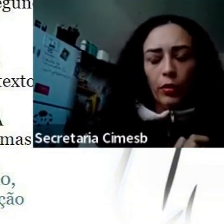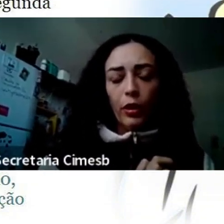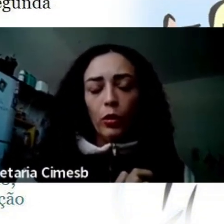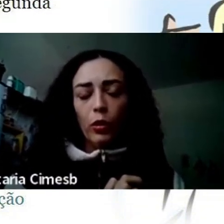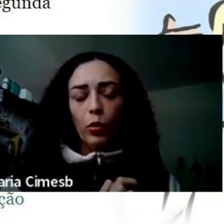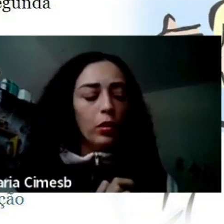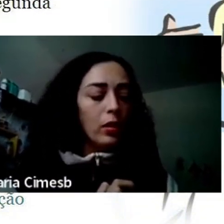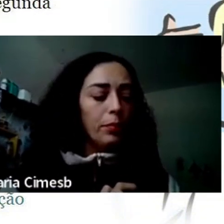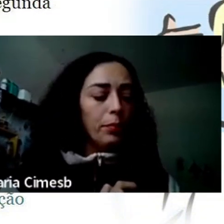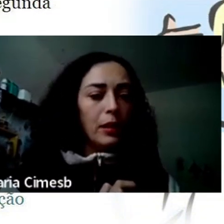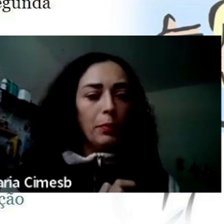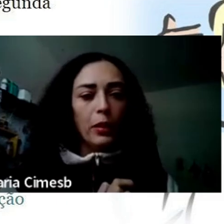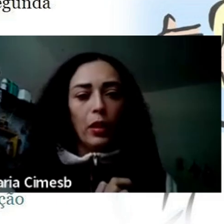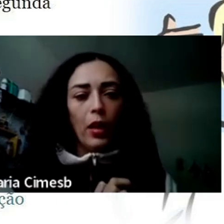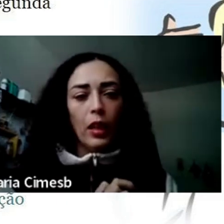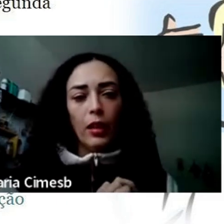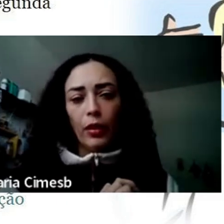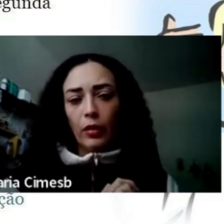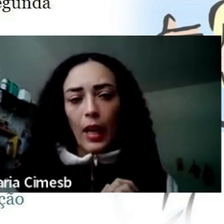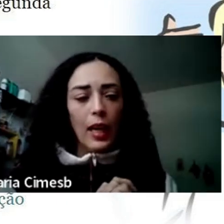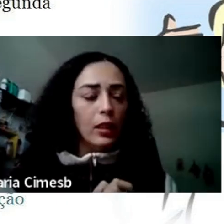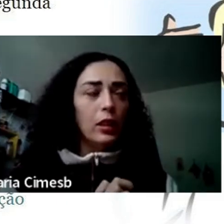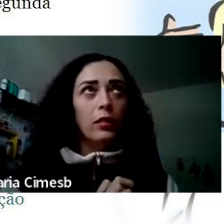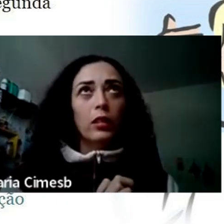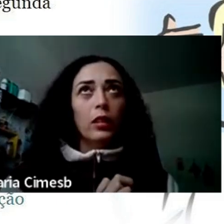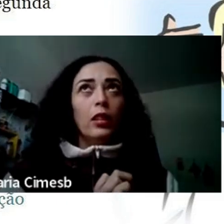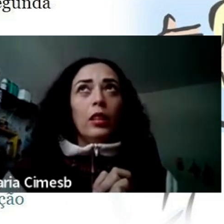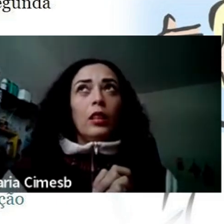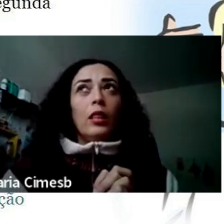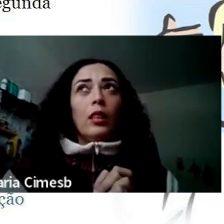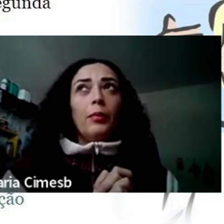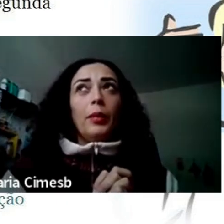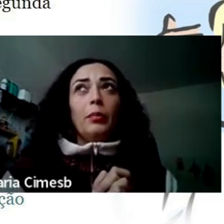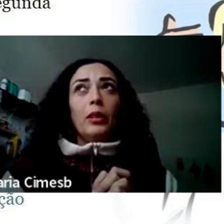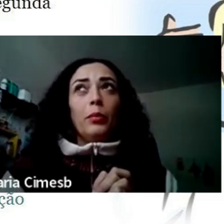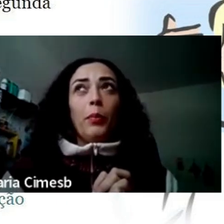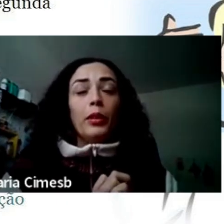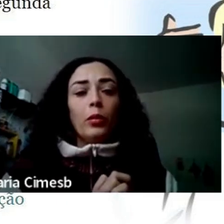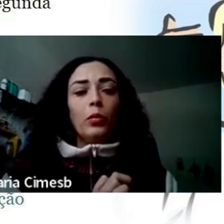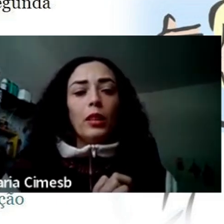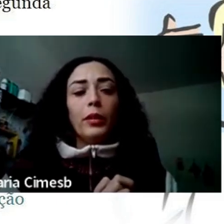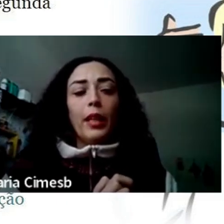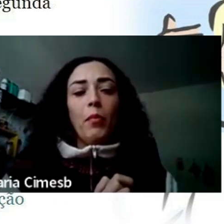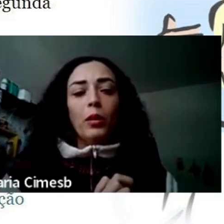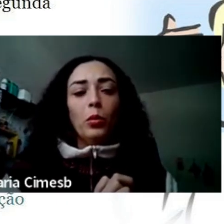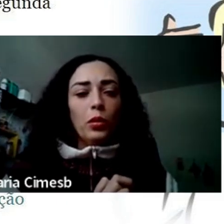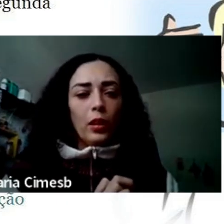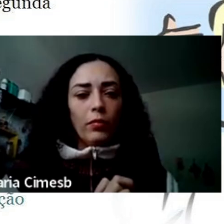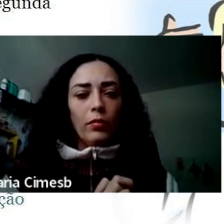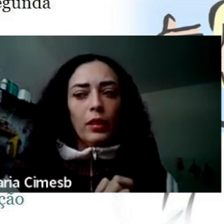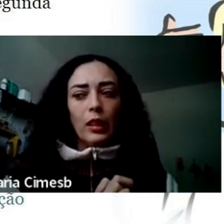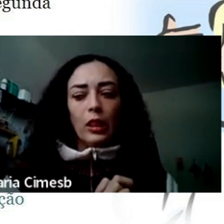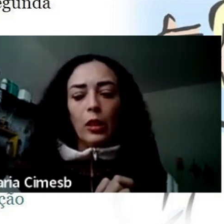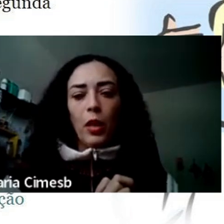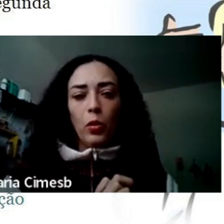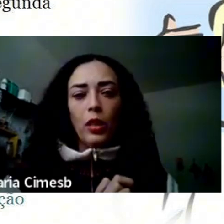quando a gente vê surdos participando da faculdade, participando de uma pós-graduação, porque é uma